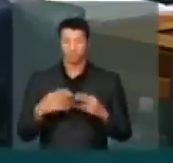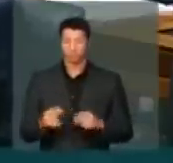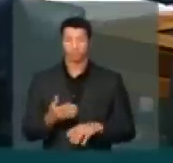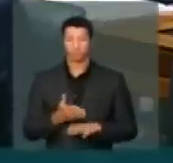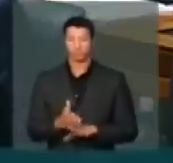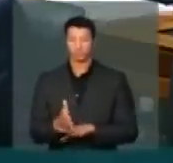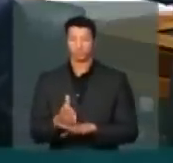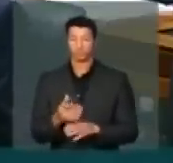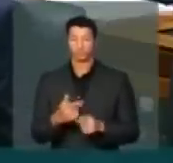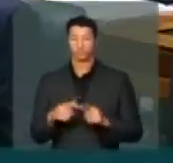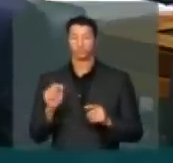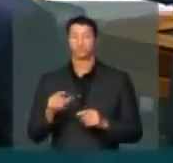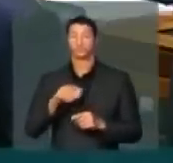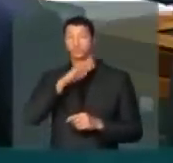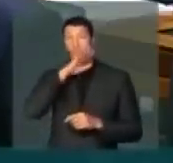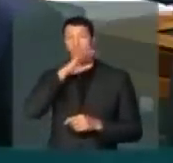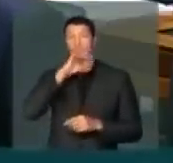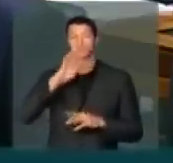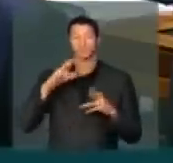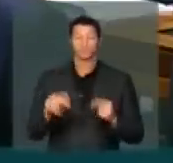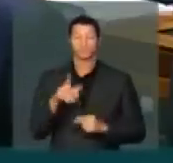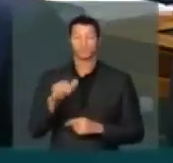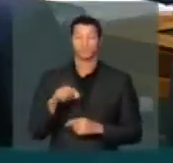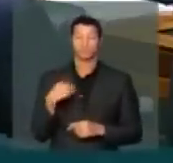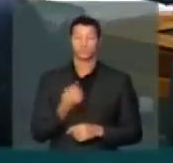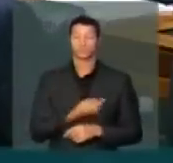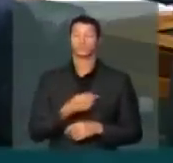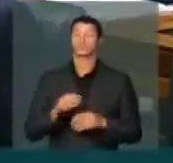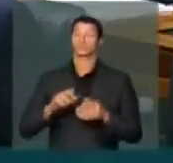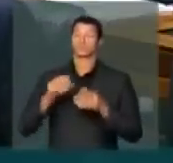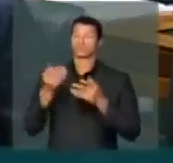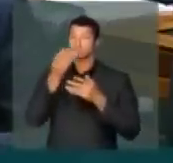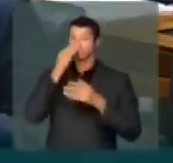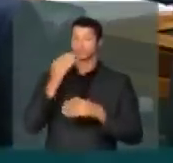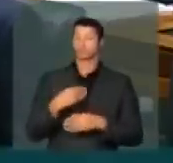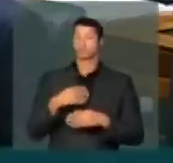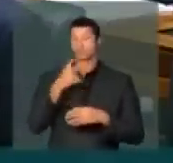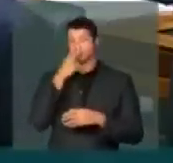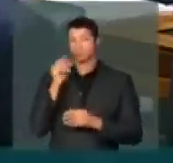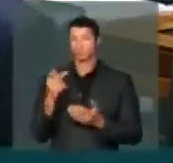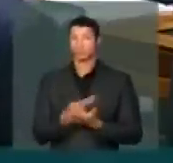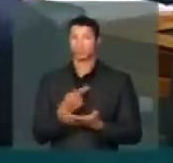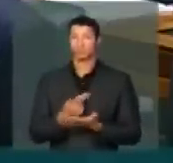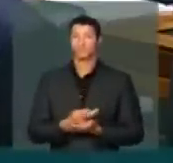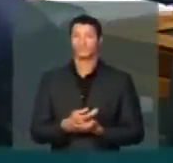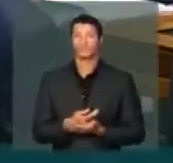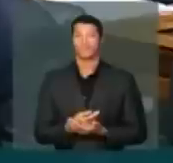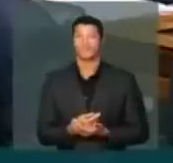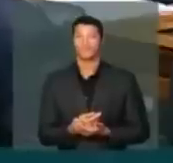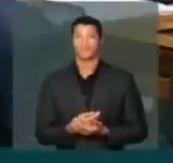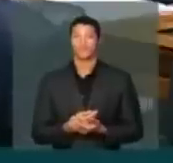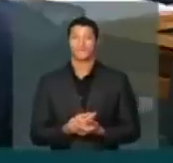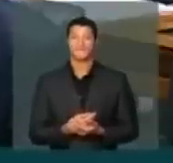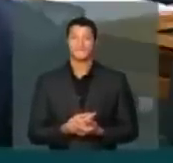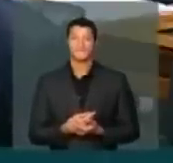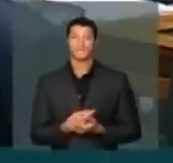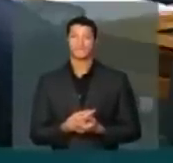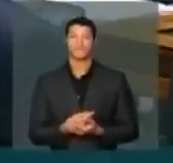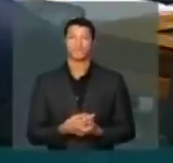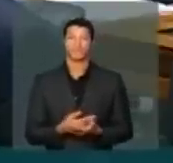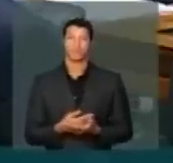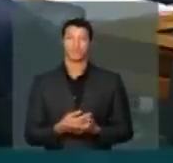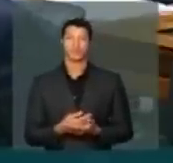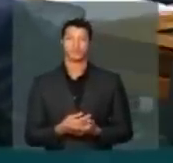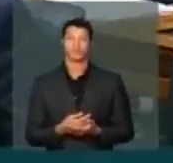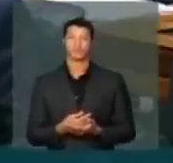os caminhos, mas o que é ruim nisso tudo é que nós nos subjugamos, e acho isso lamentável. Nós precisamos dar uma diretriz